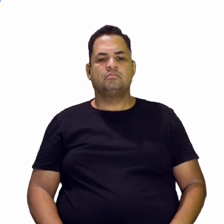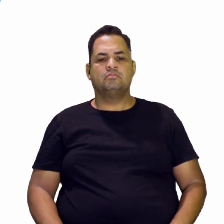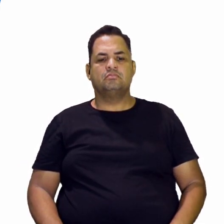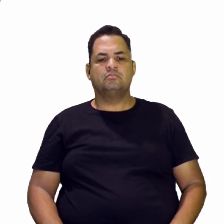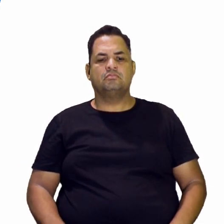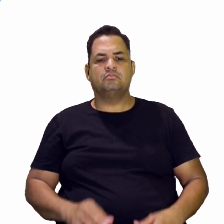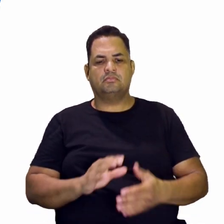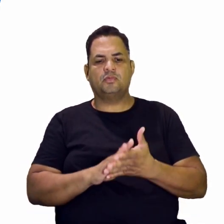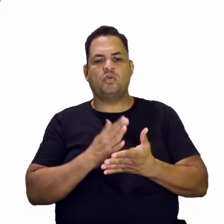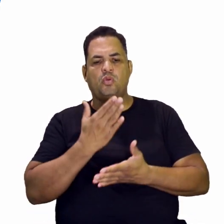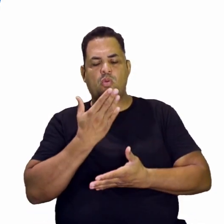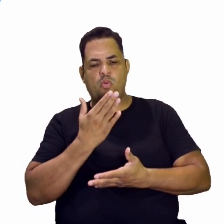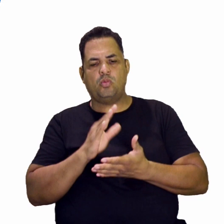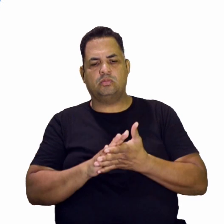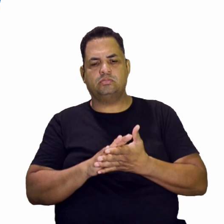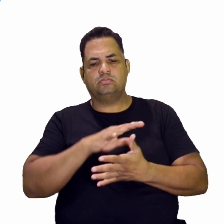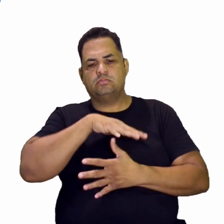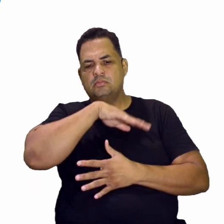Os herbívoros.